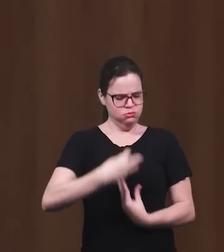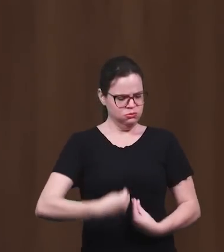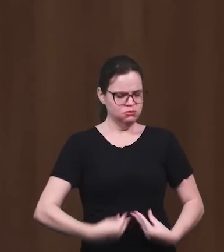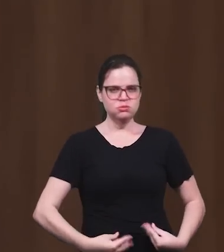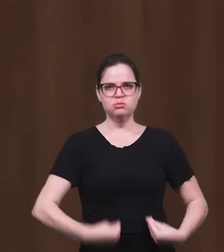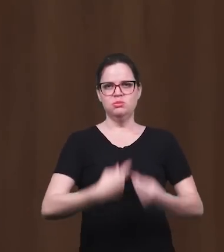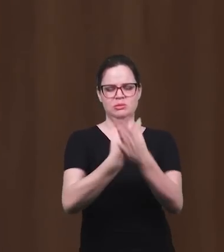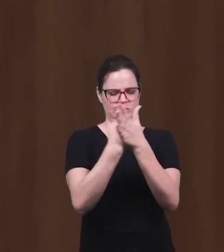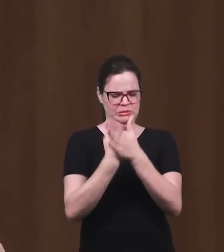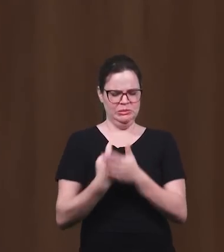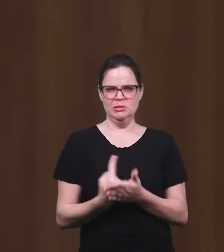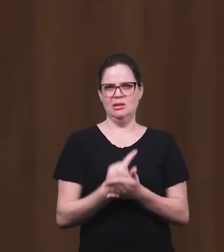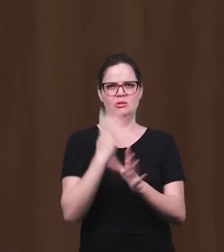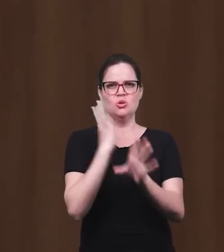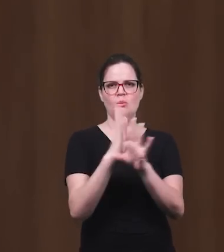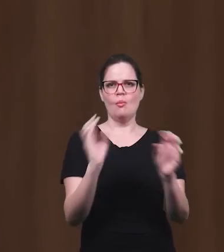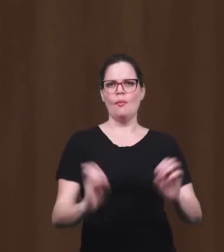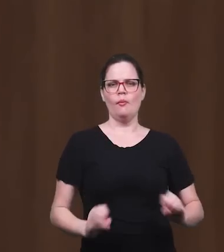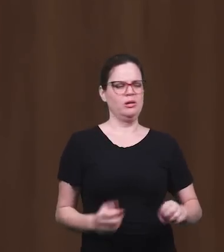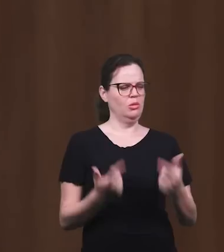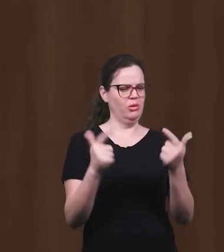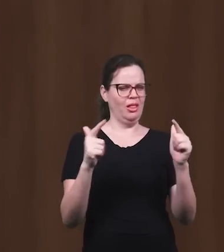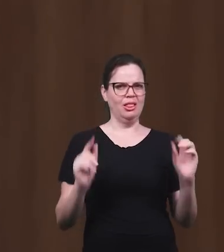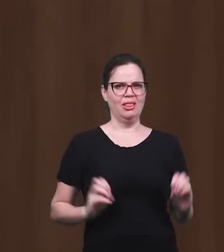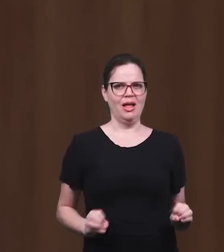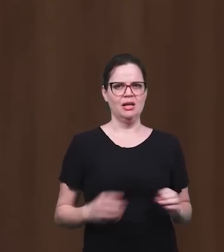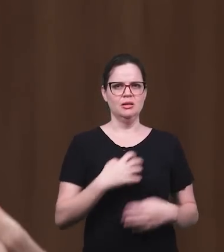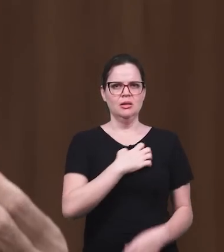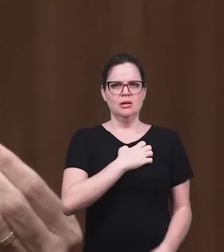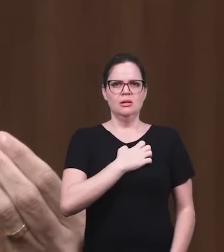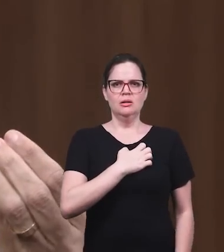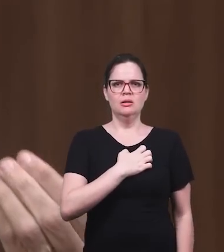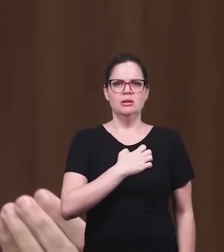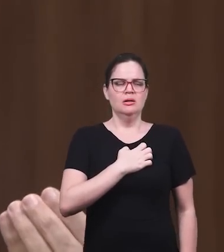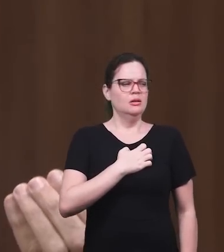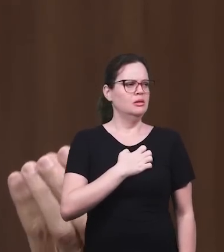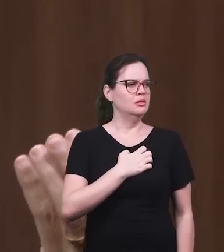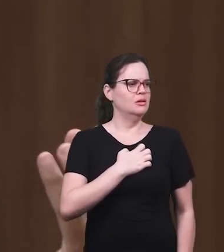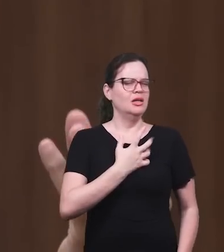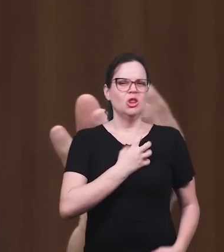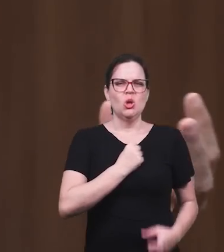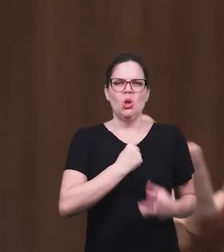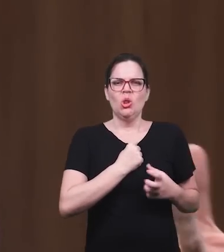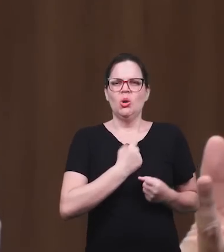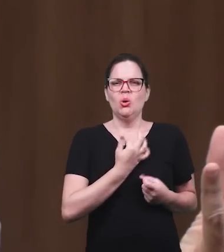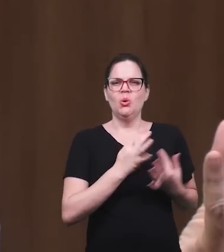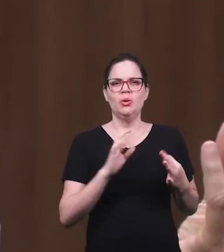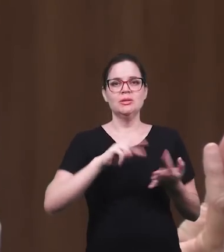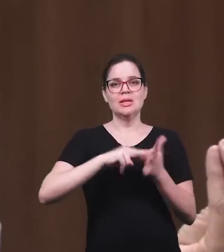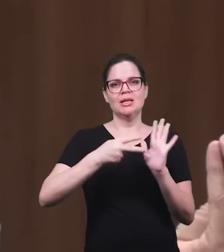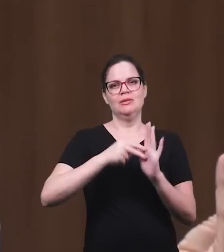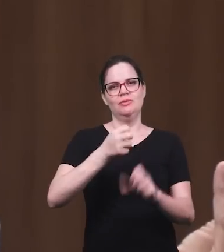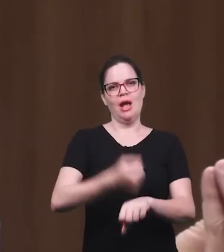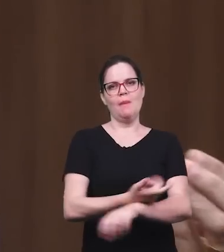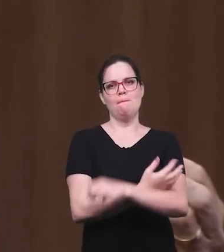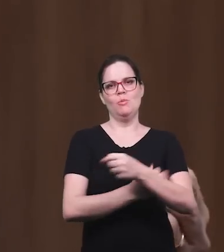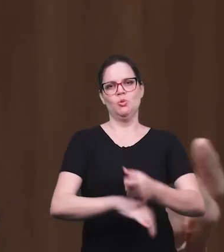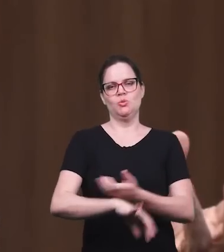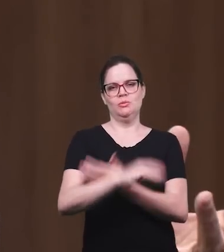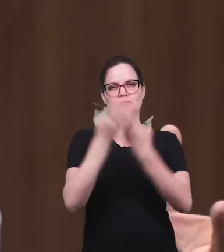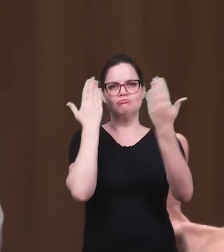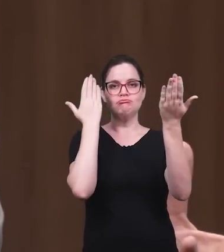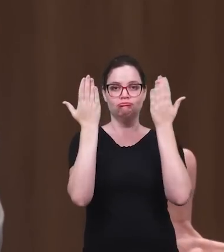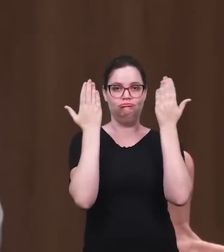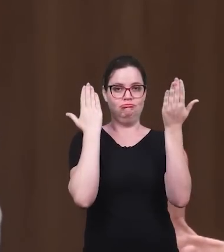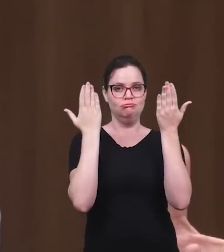tomografia, mas você não tem nada. A sua questão é emocional. O médico sempre usa essa expressão. A sua questão é